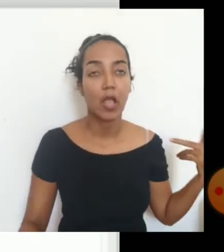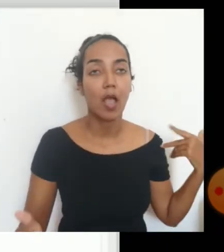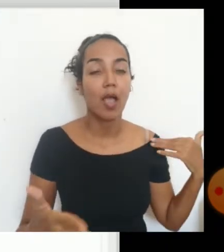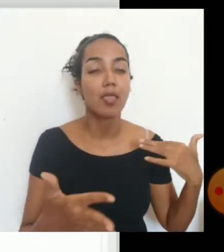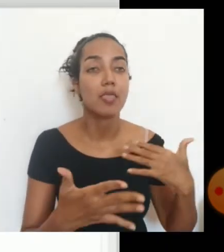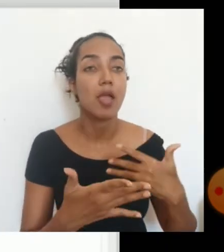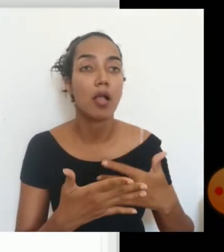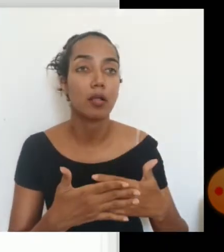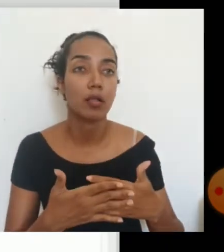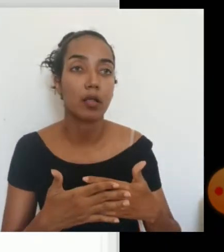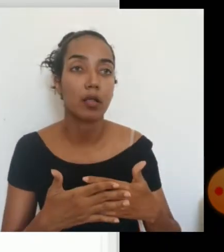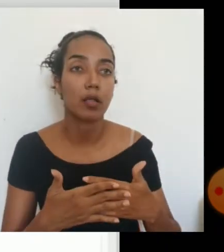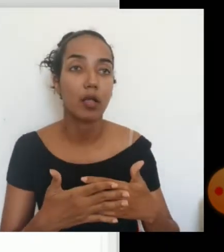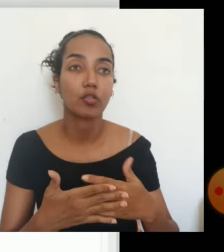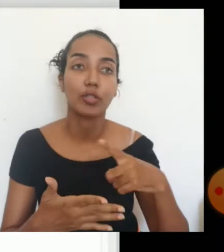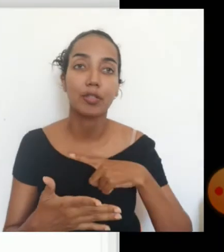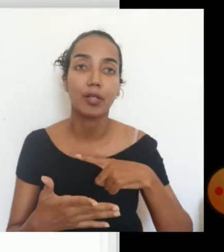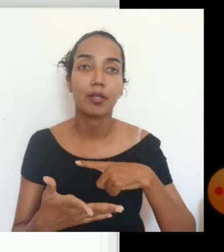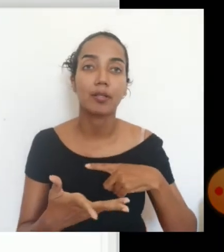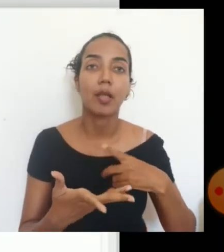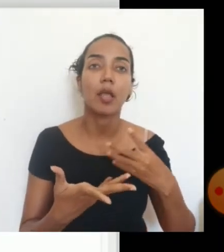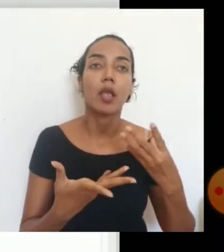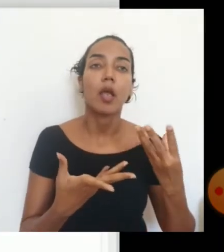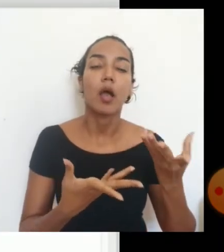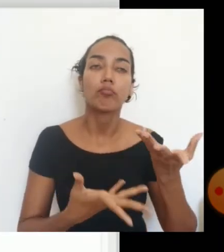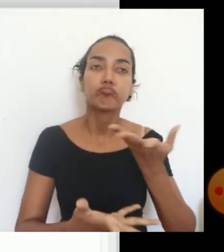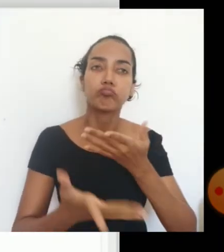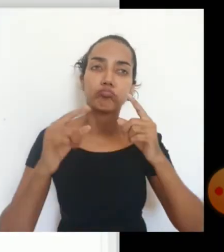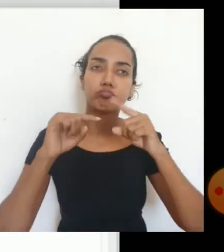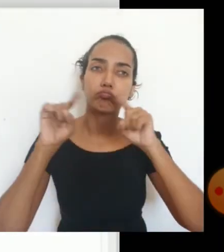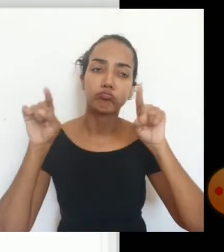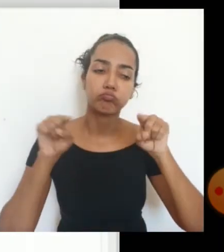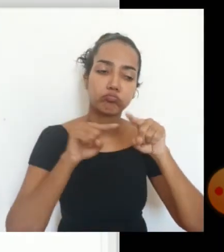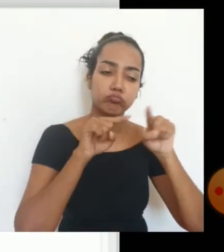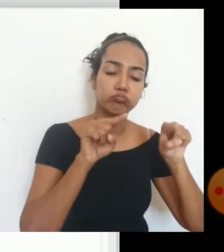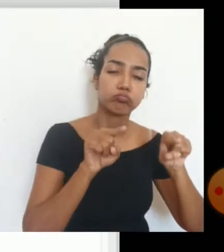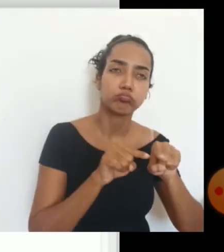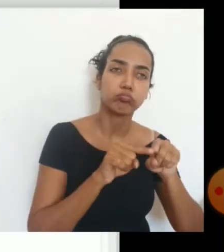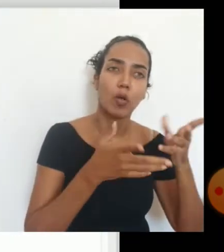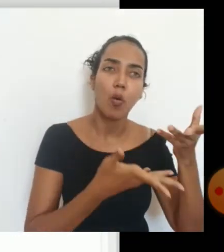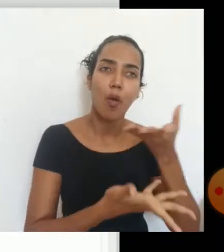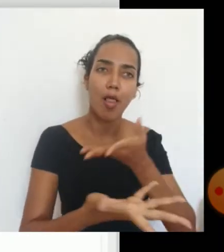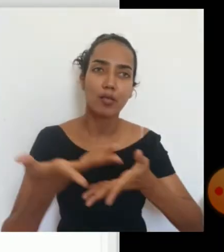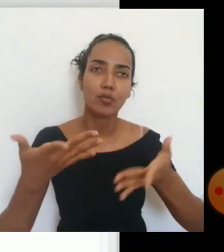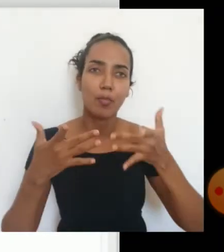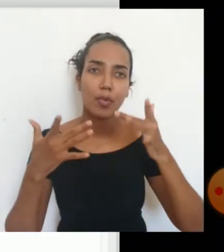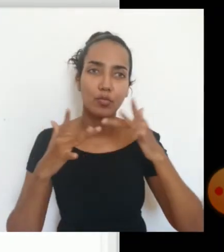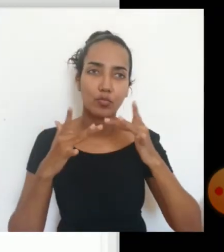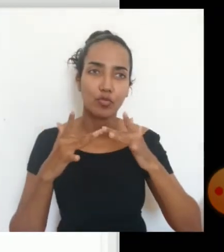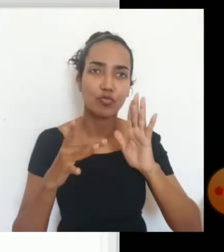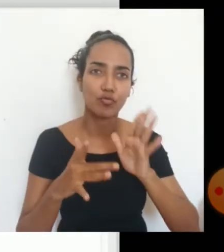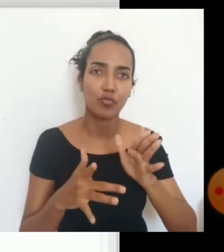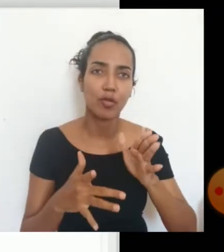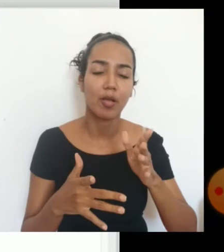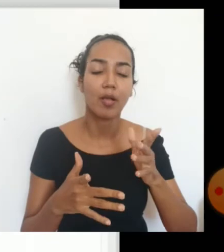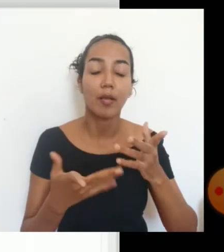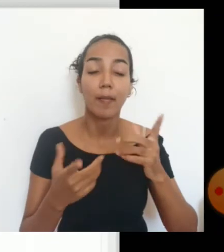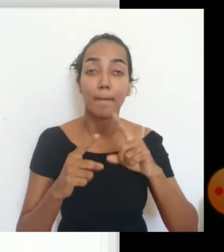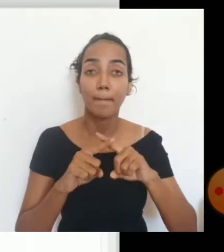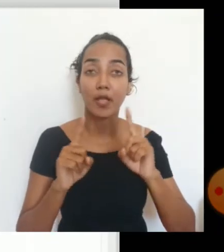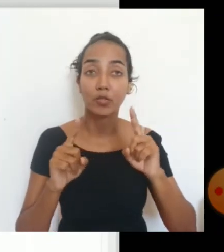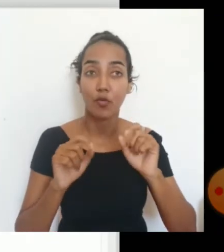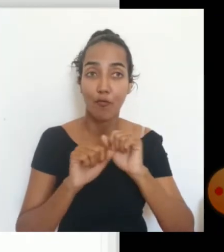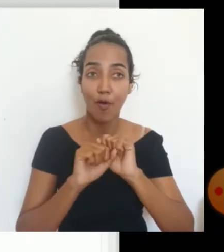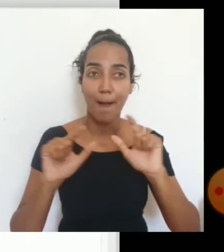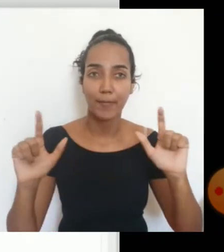né? Porém, se eu vou abrir aqui um programa que já foi feito previamente, deixa eu salvar aqui a classe conta,